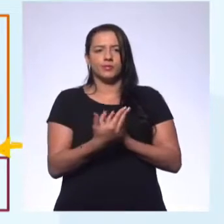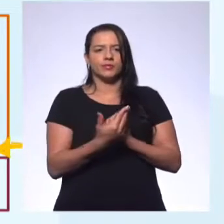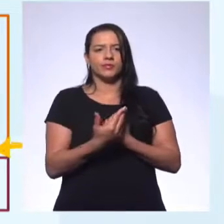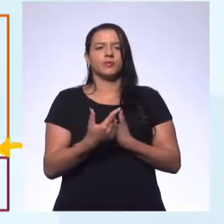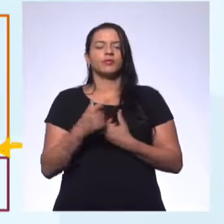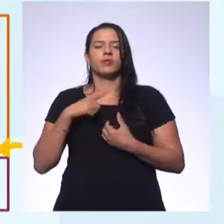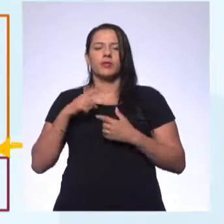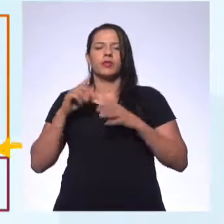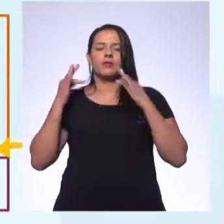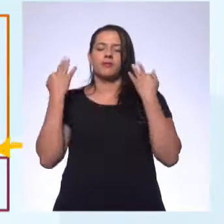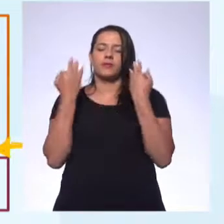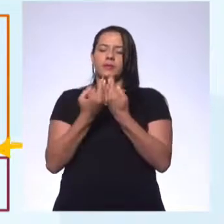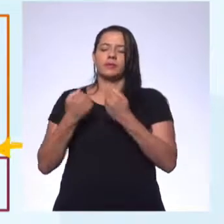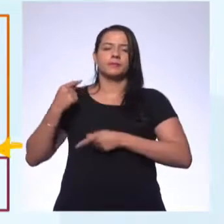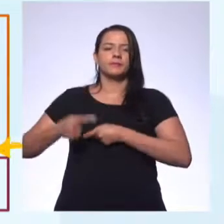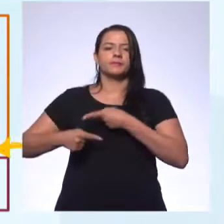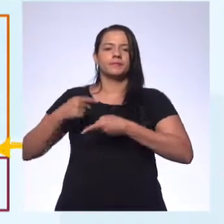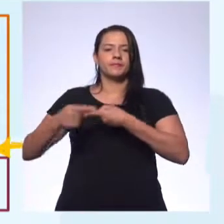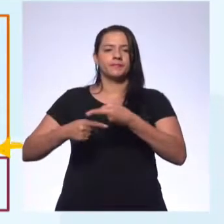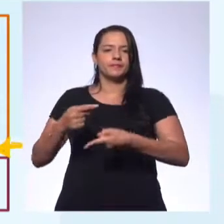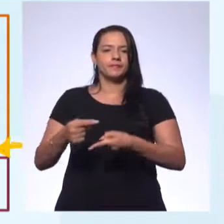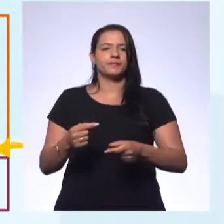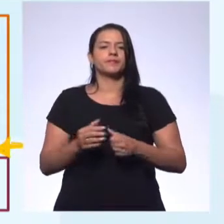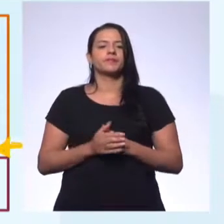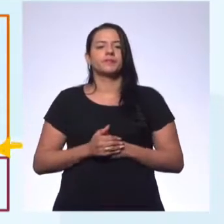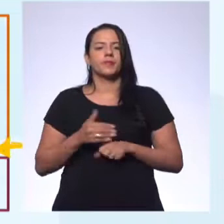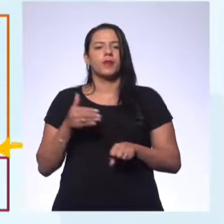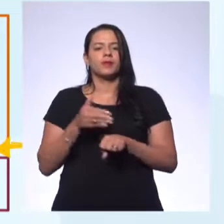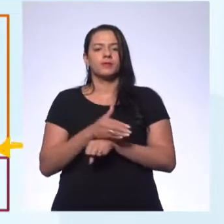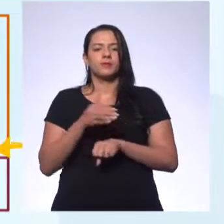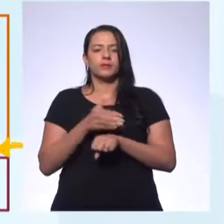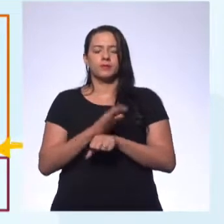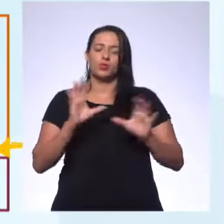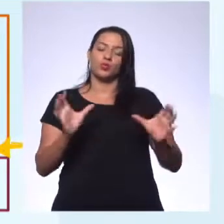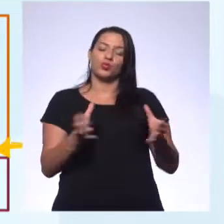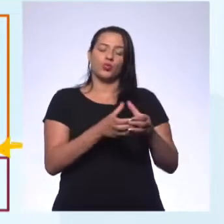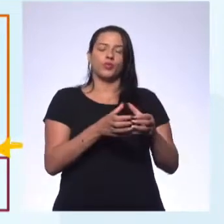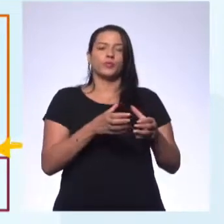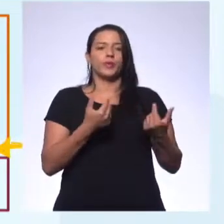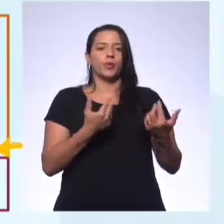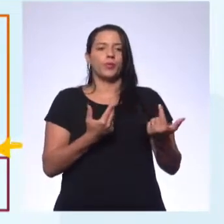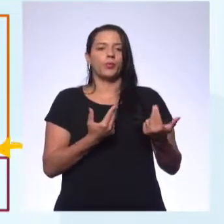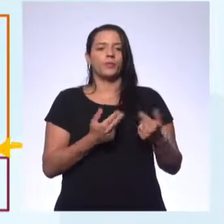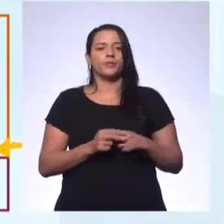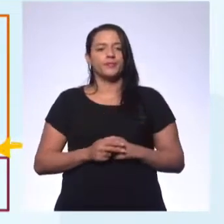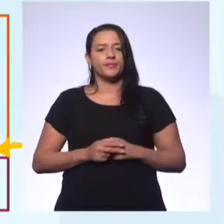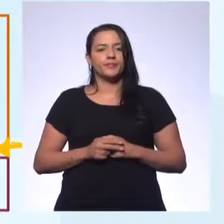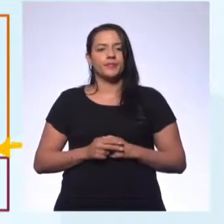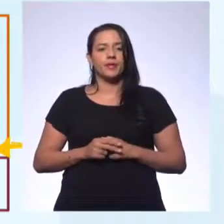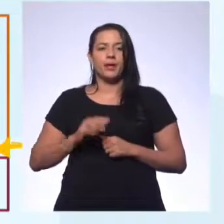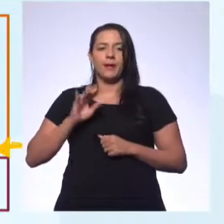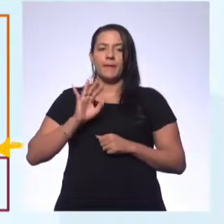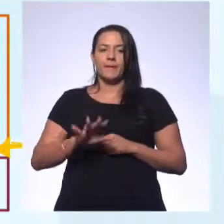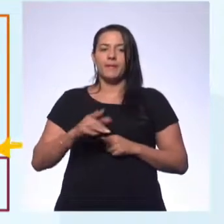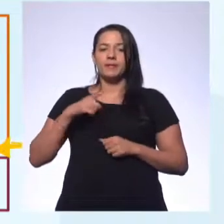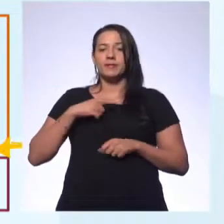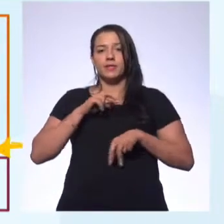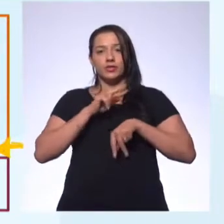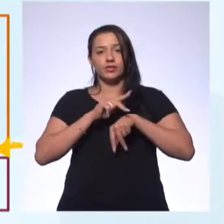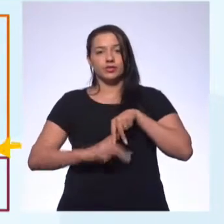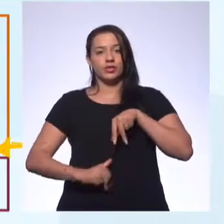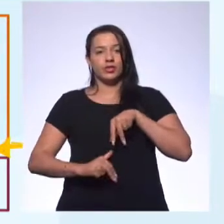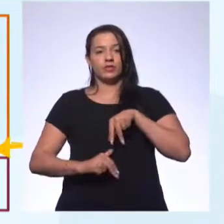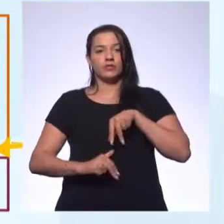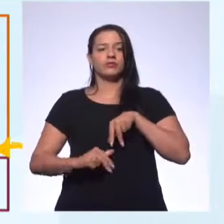um nível, né, até família, participam do mesmo grupo. Só que aí, quando a gente chega no gênero, eles já são de